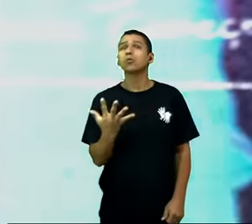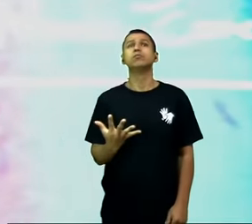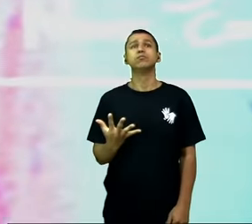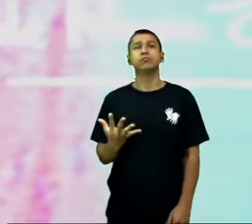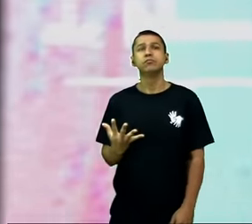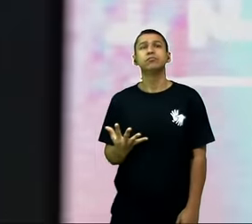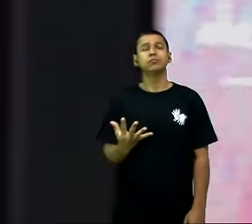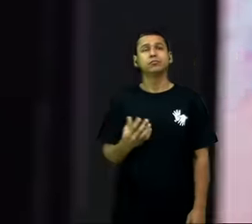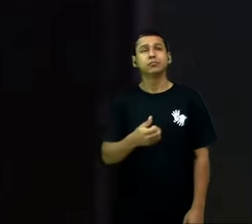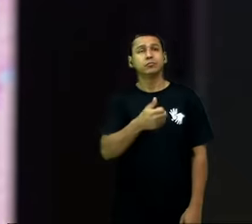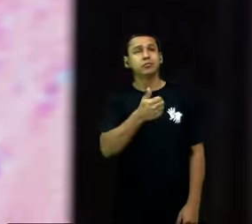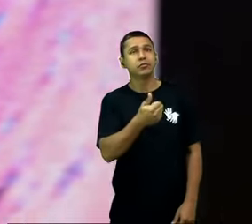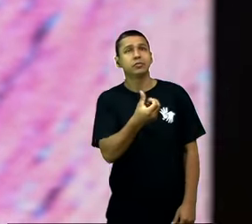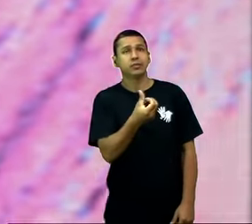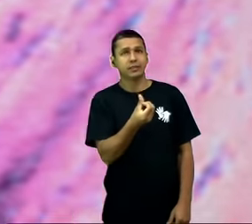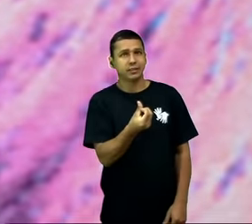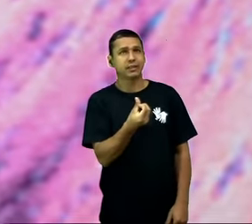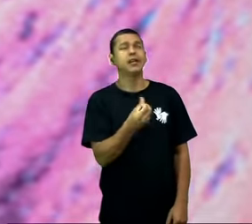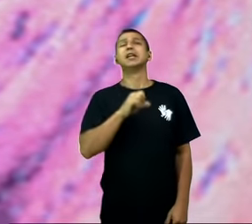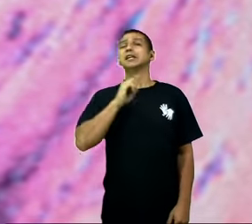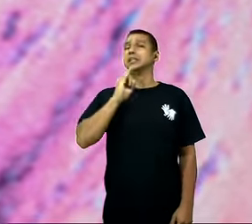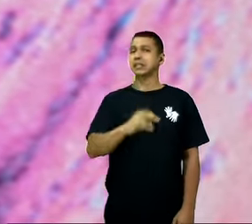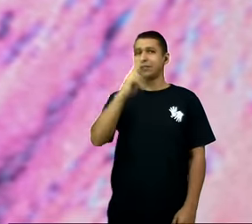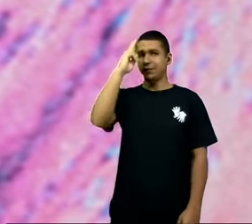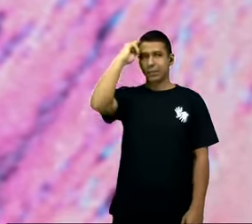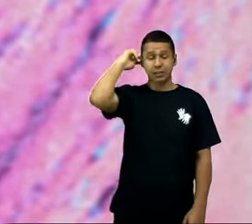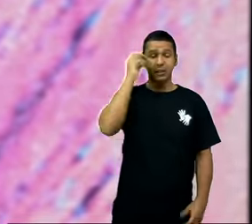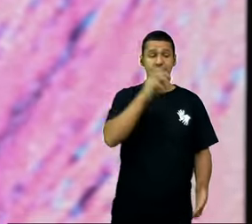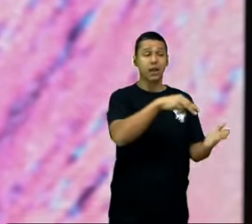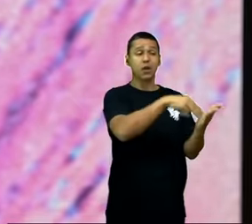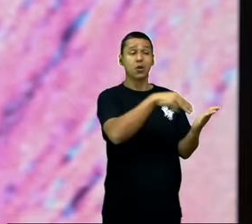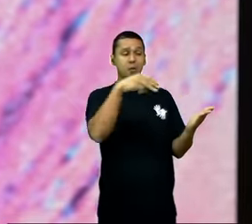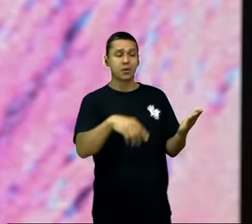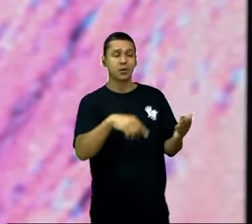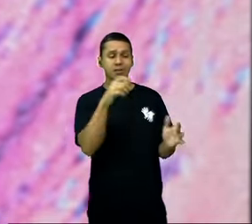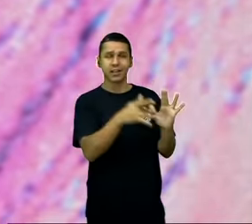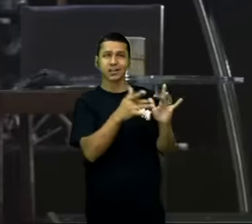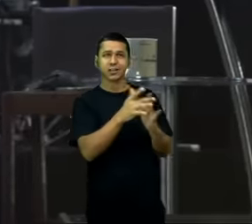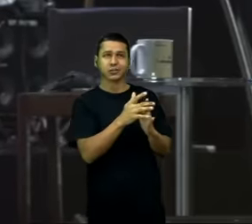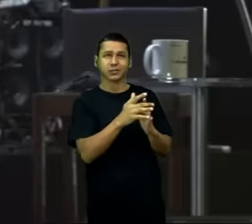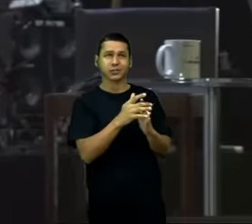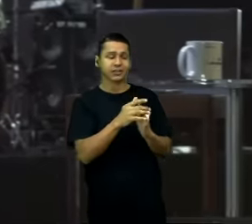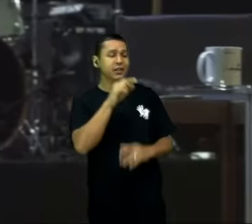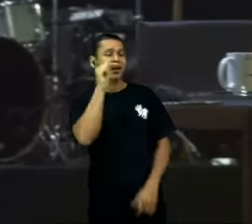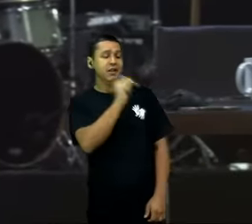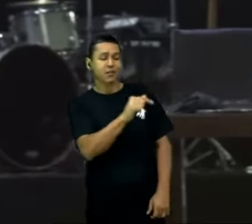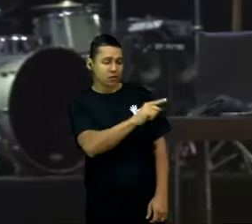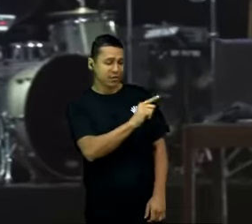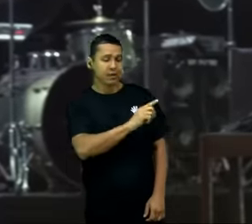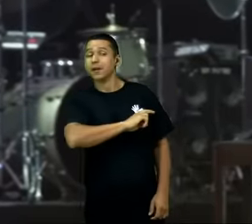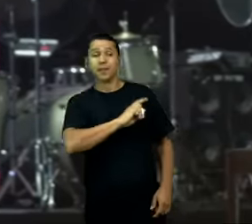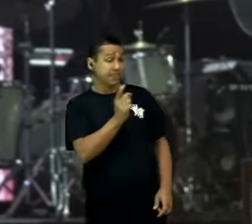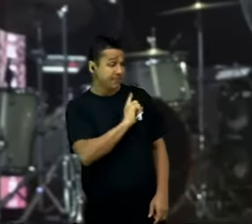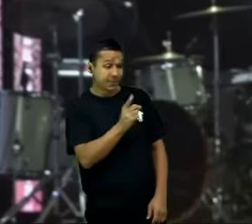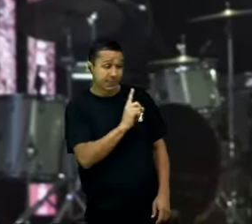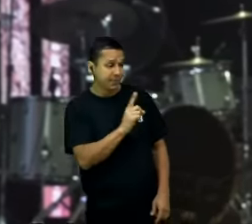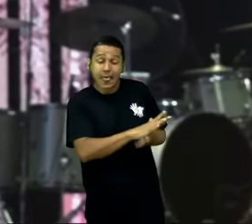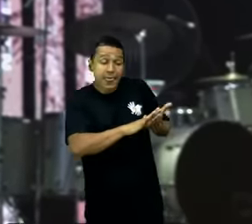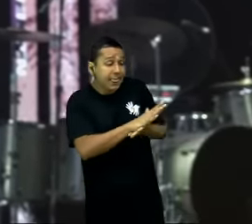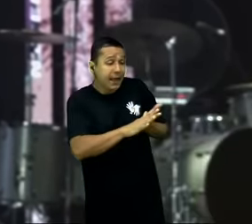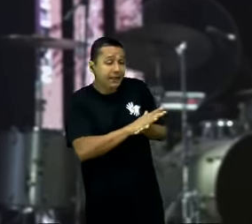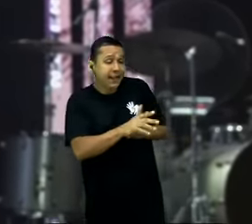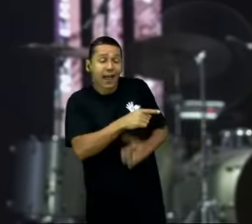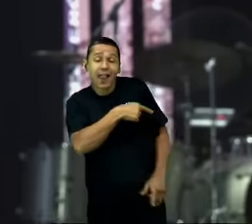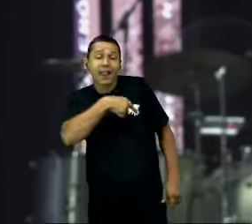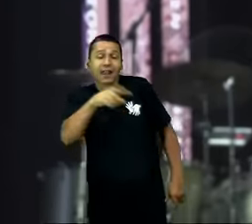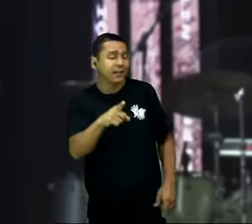Se Venâncio está no ministério de Jesus, ele já fala assim, olha, e esse escurinho aí não vai levar nada mesmo. Pode deixar tudo aí, essa